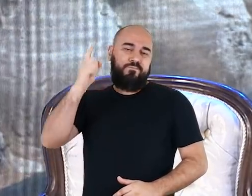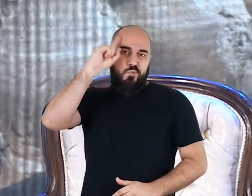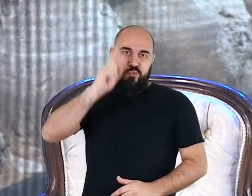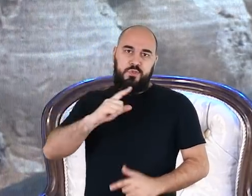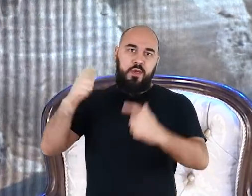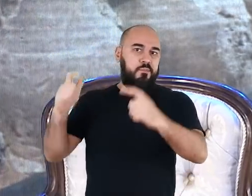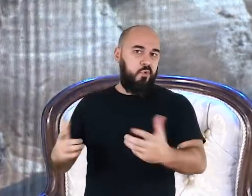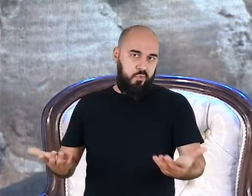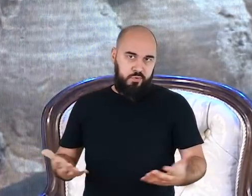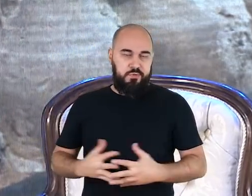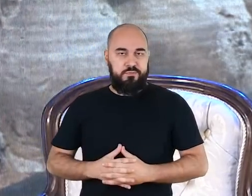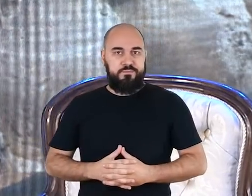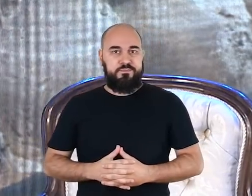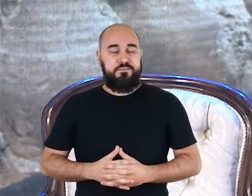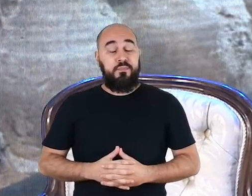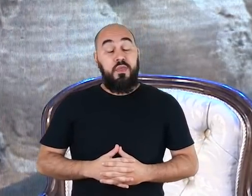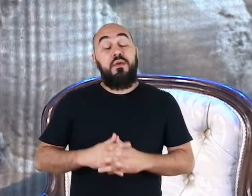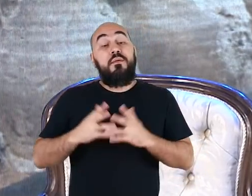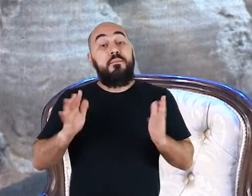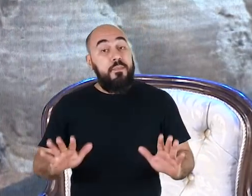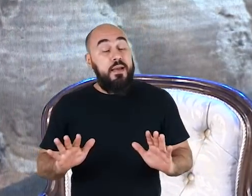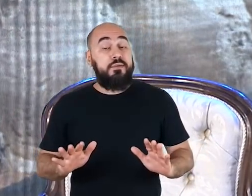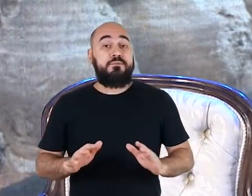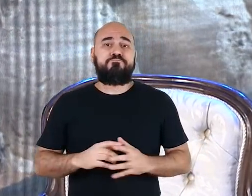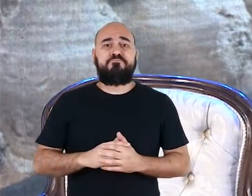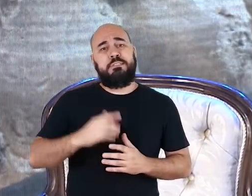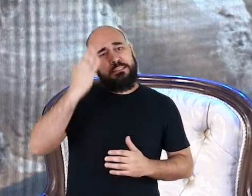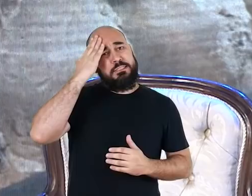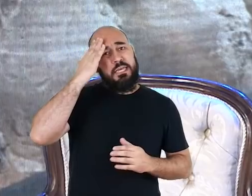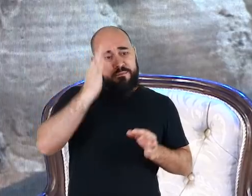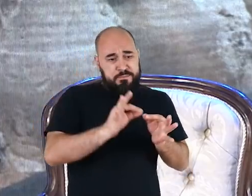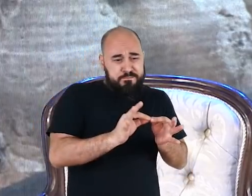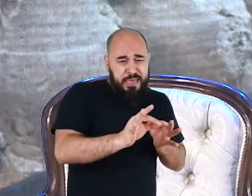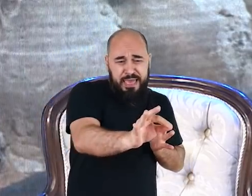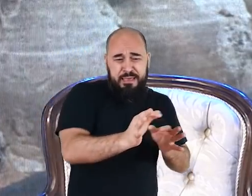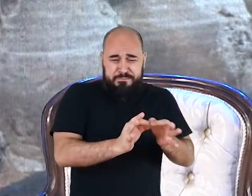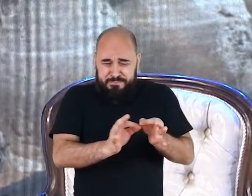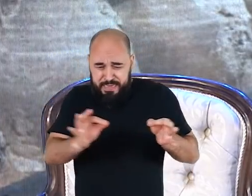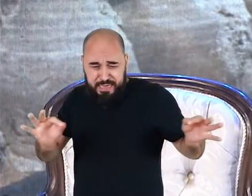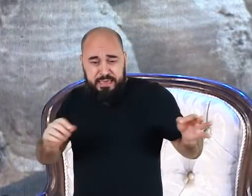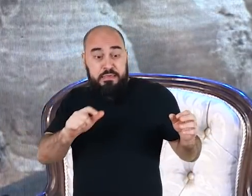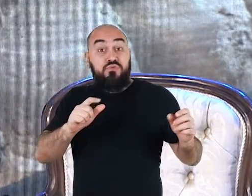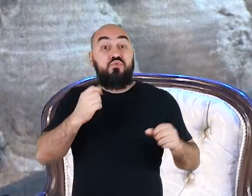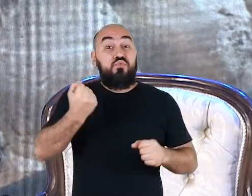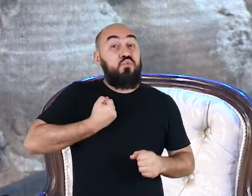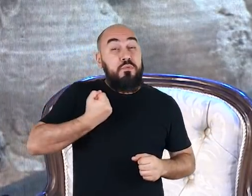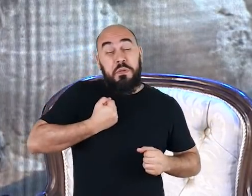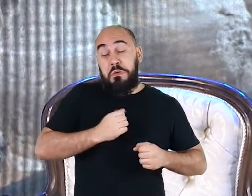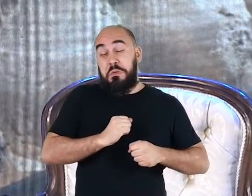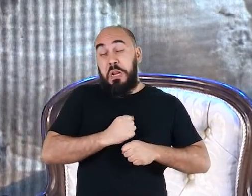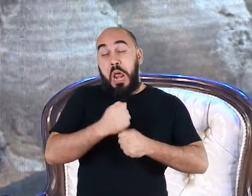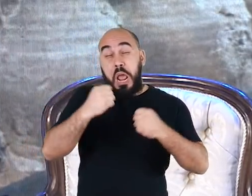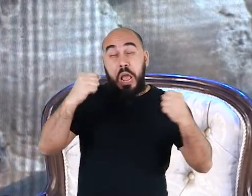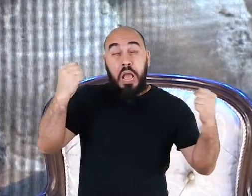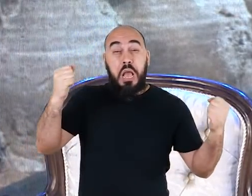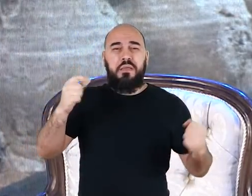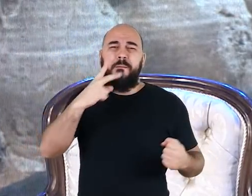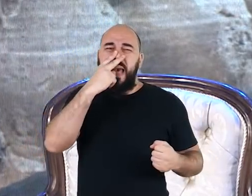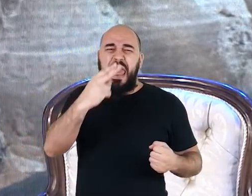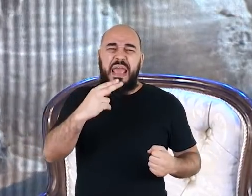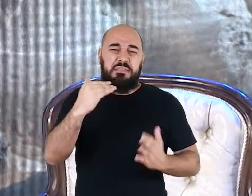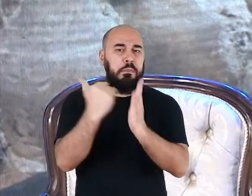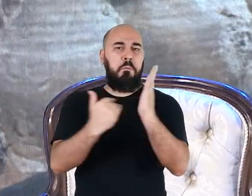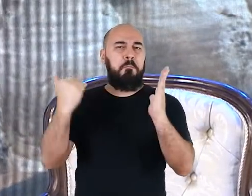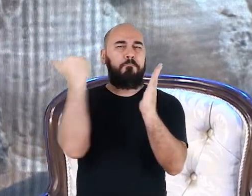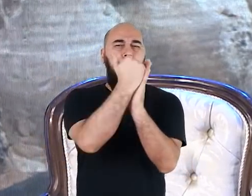é questionável o valor exagerado das dimensões da cidade de Babilônia e mesmo das dimensões do jardim que aparecem